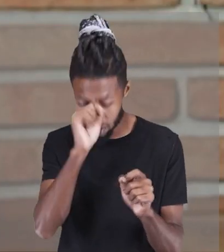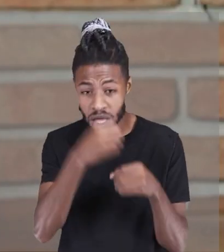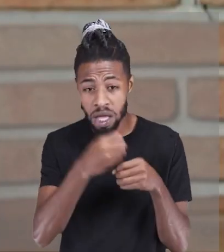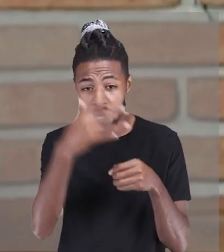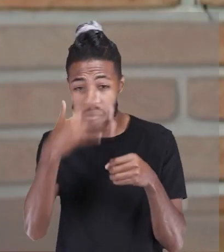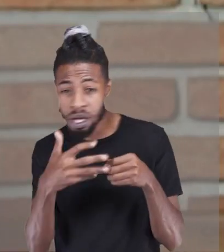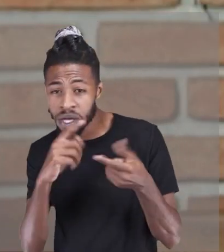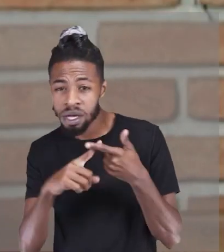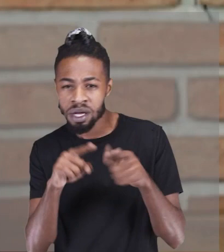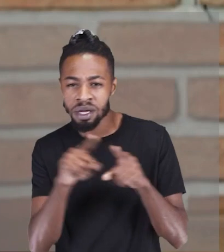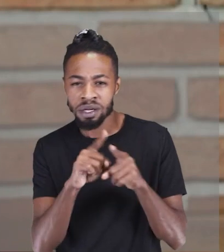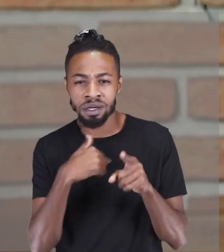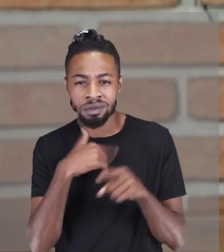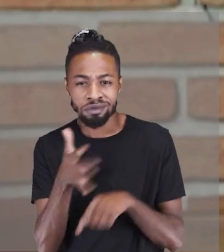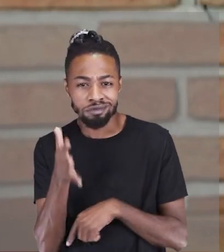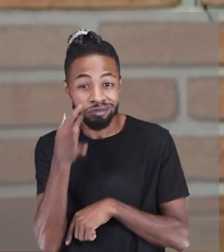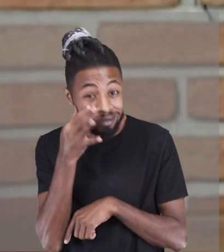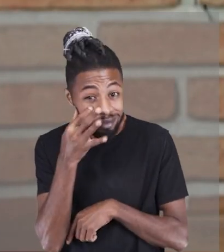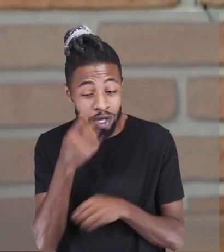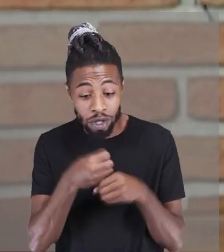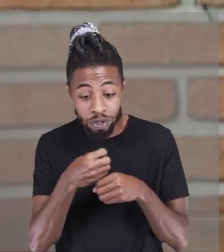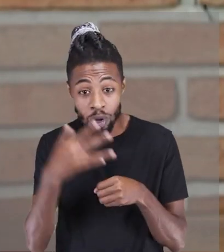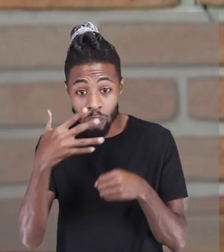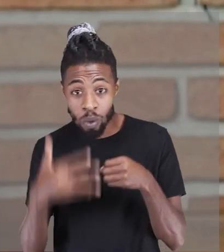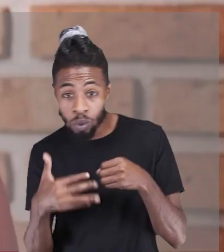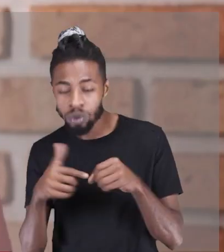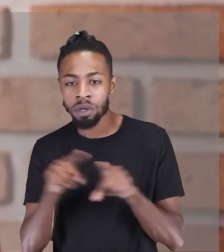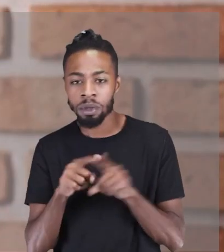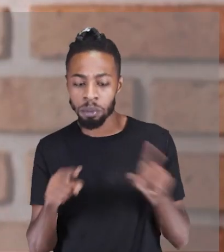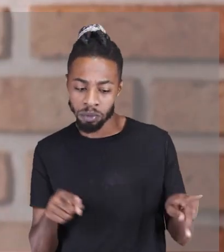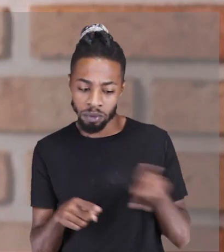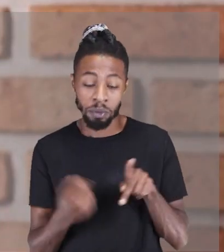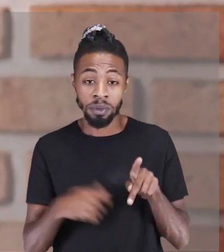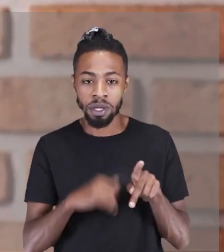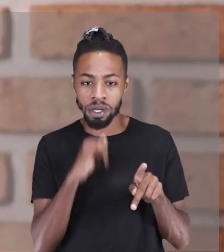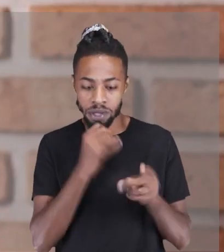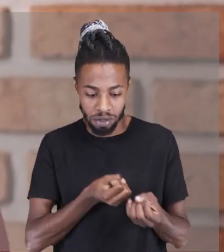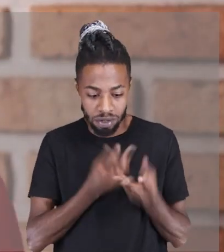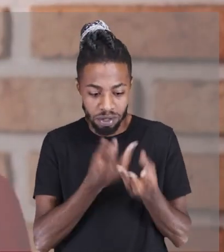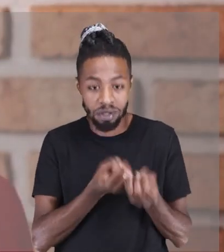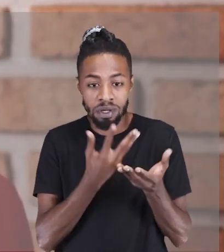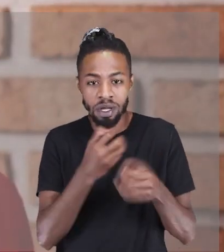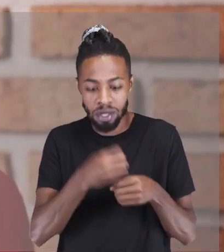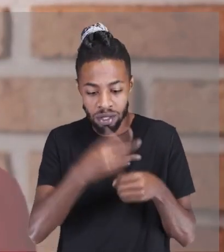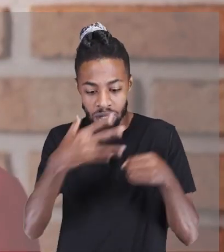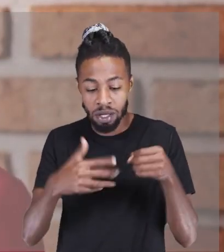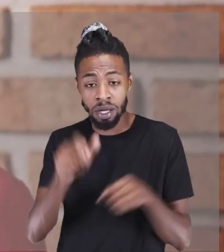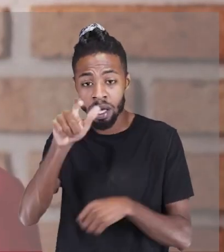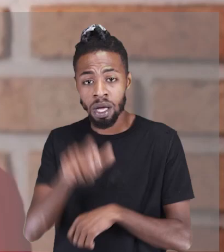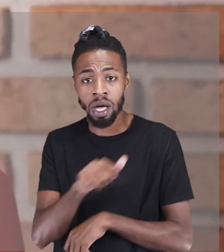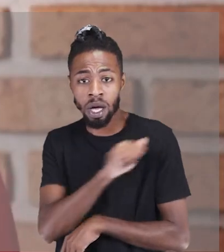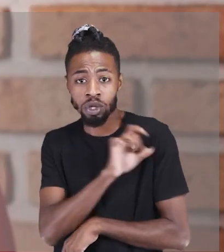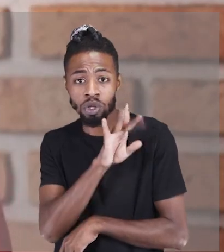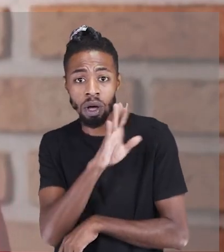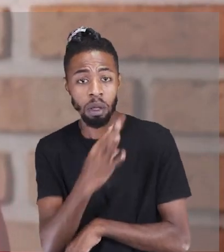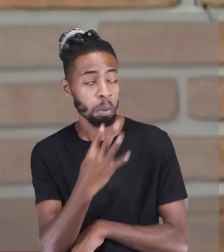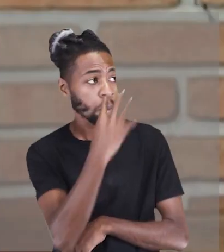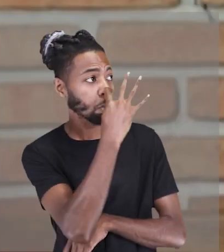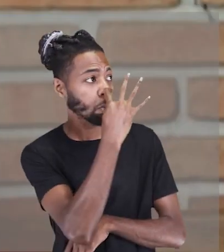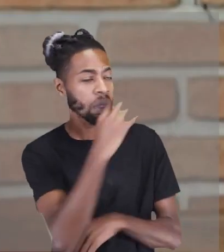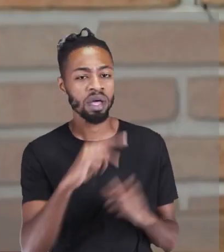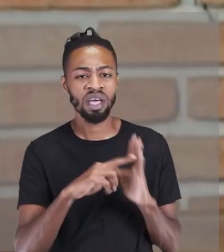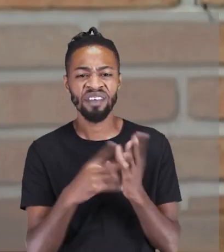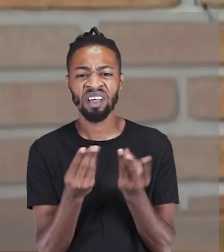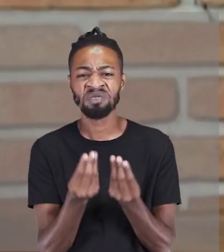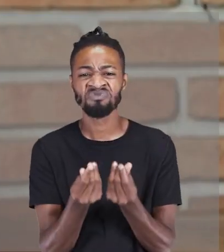para aprender aqueles conteúdos, para ouvir aqueles conteúdos, o professor que tem que transmitir o conteúdo, o aluno que tem que ouvir,